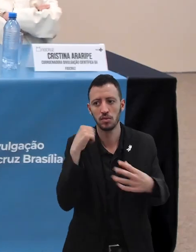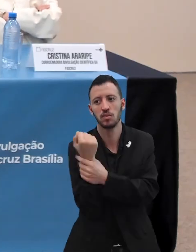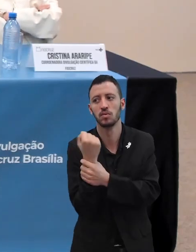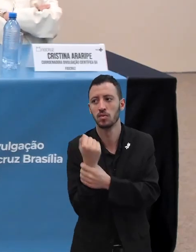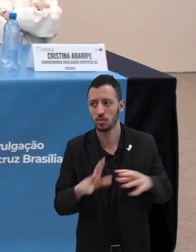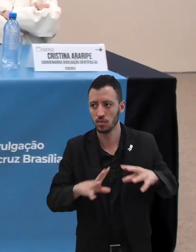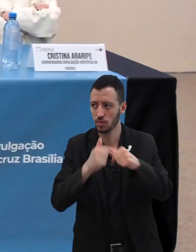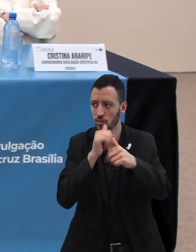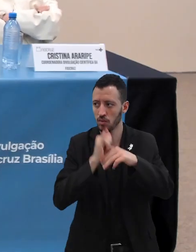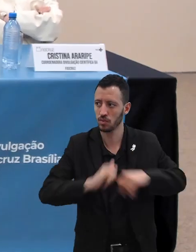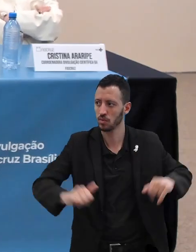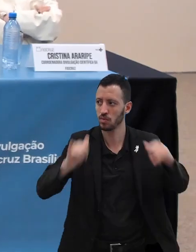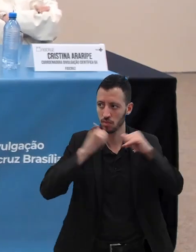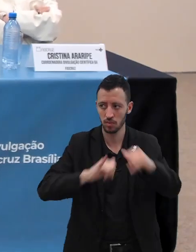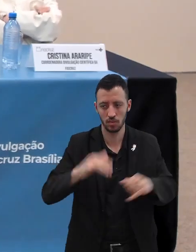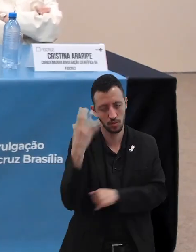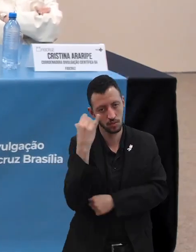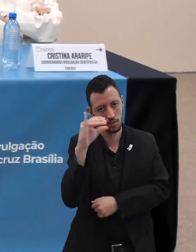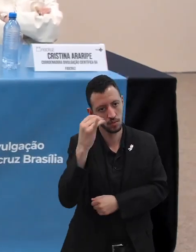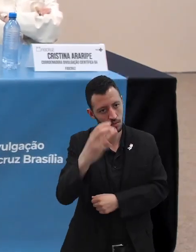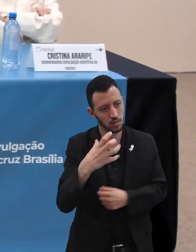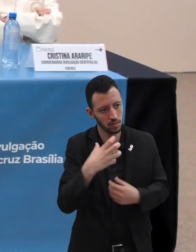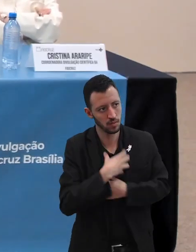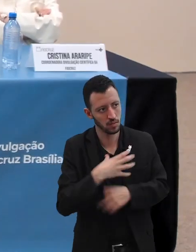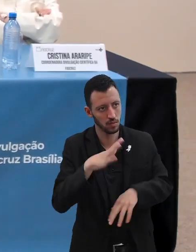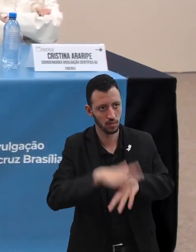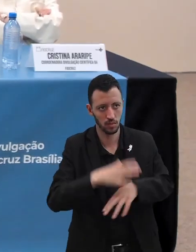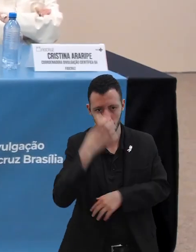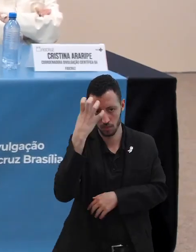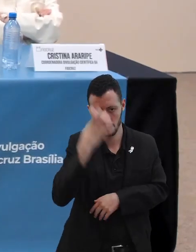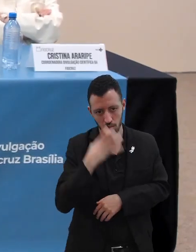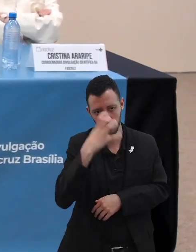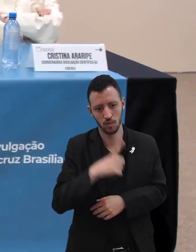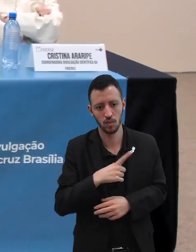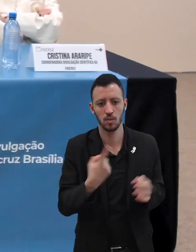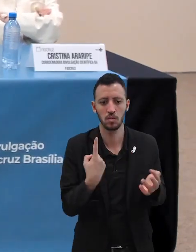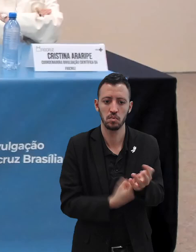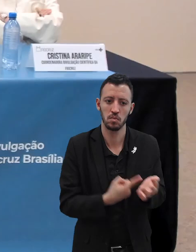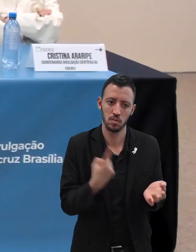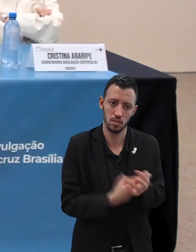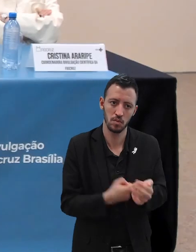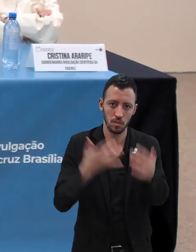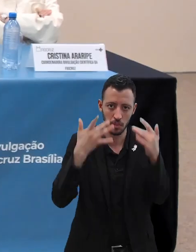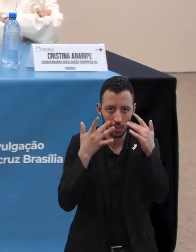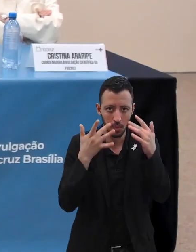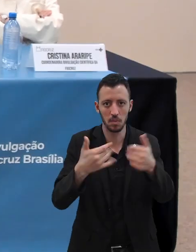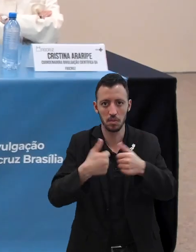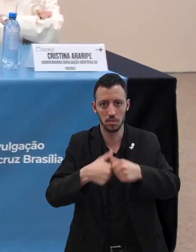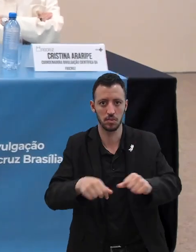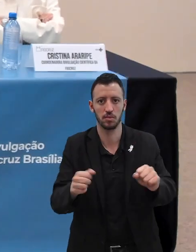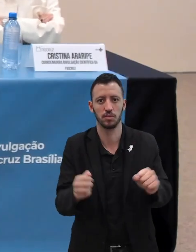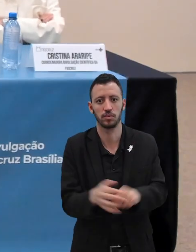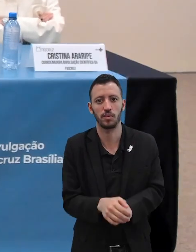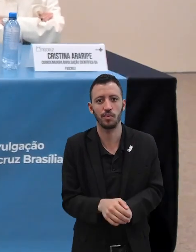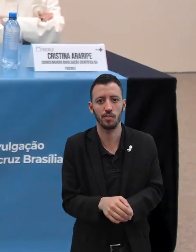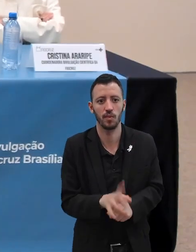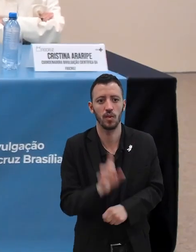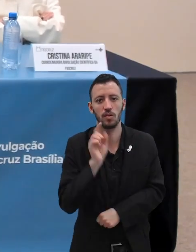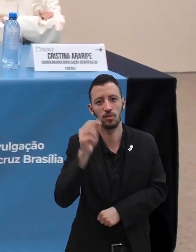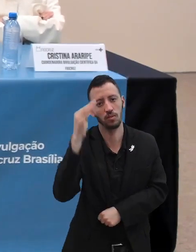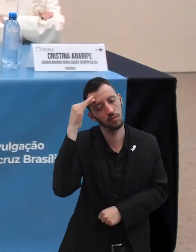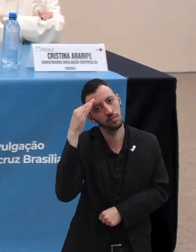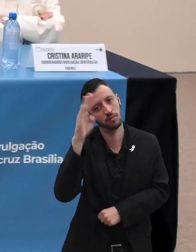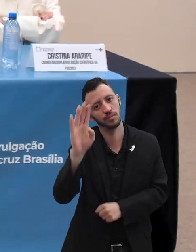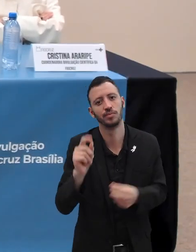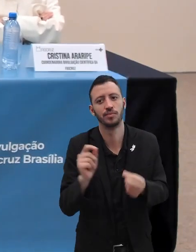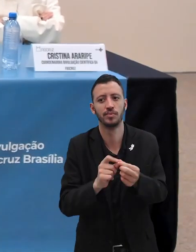Defendendo a divulgação científica de modo sério, comprometido, presente, né? E